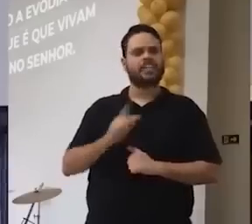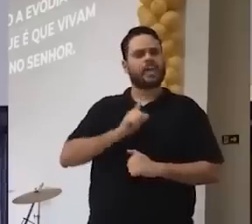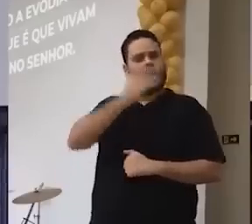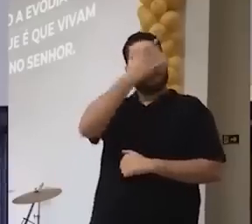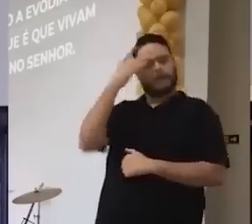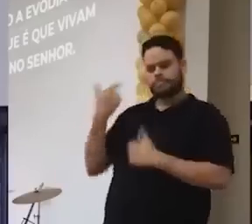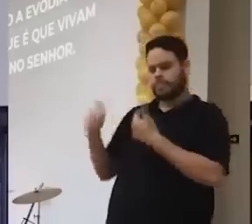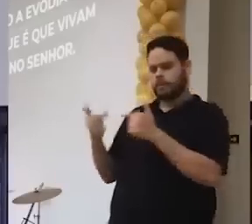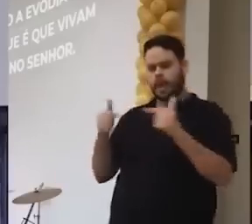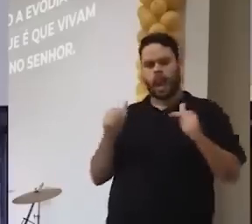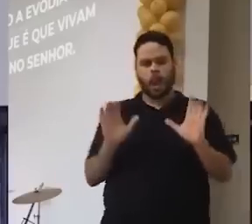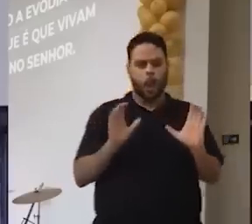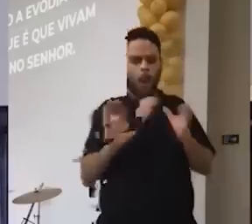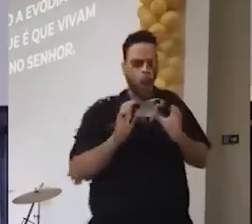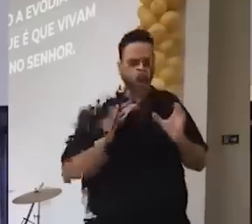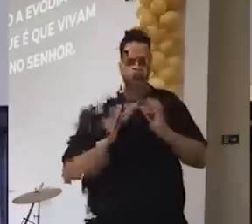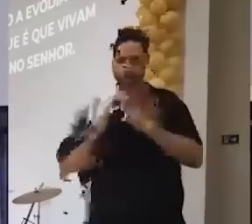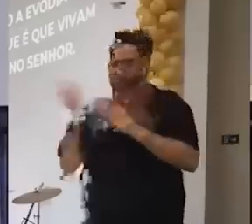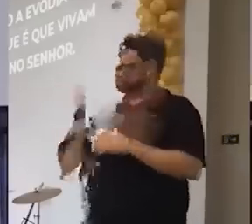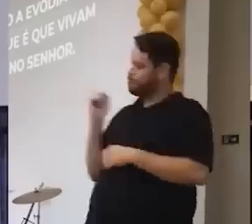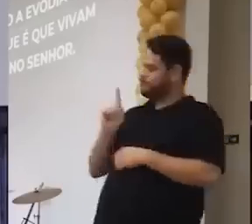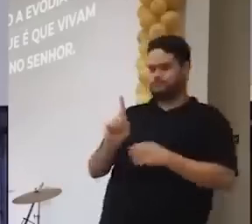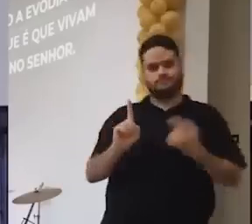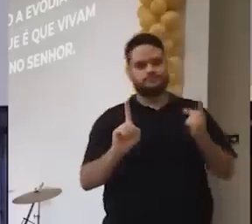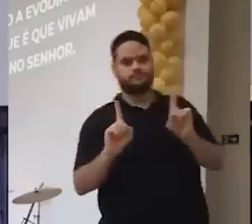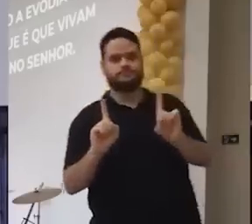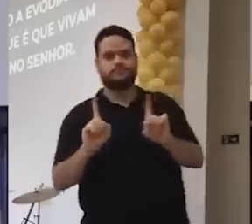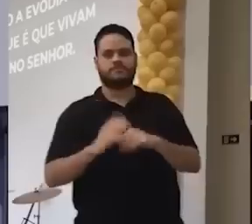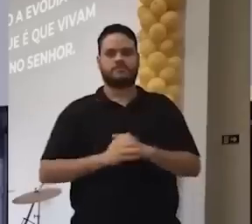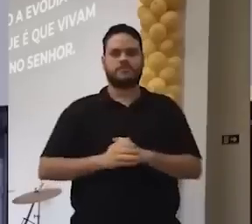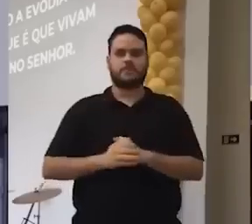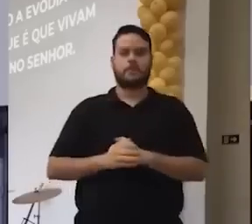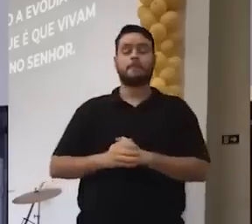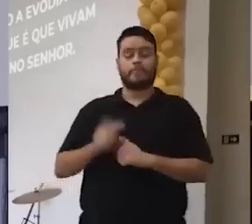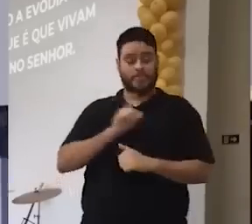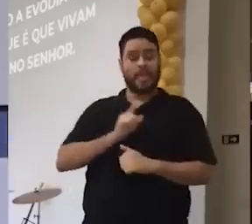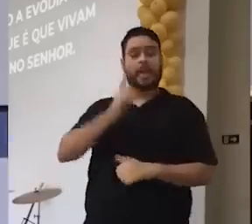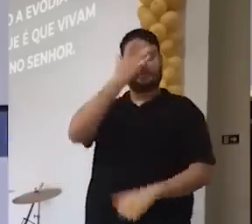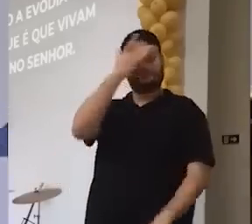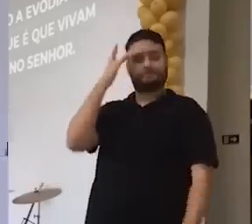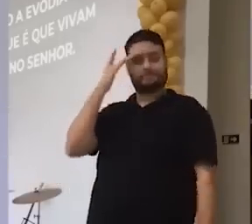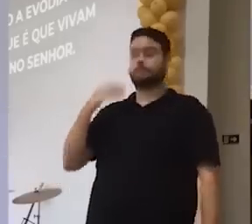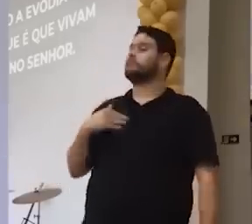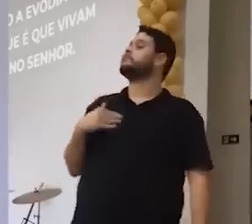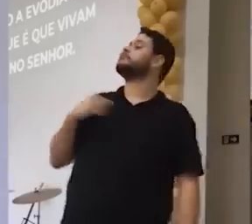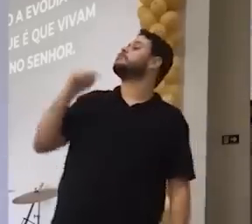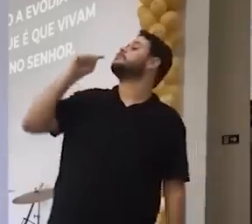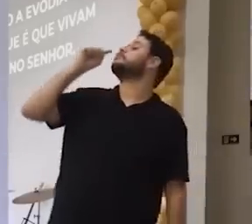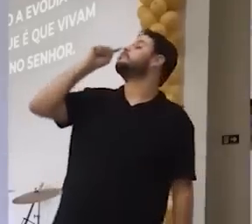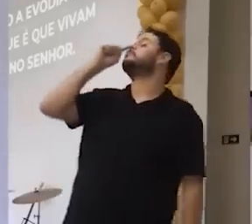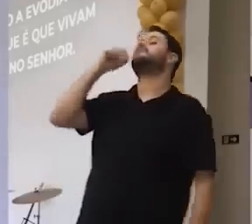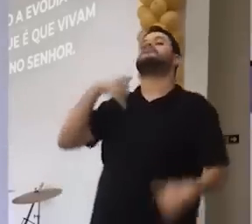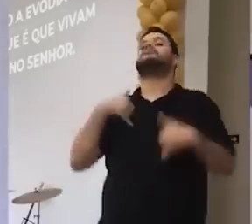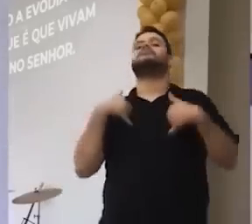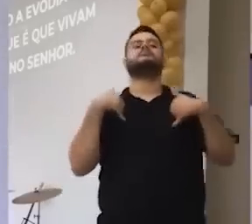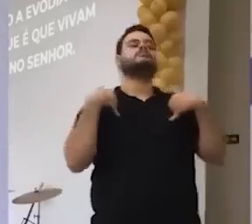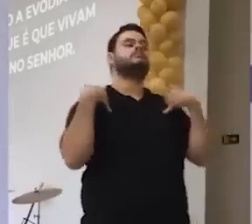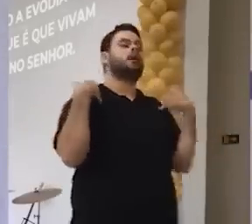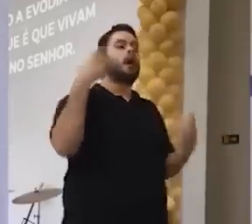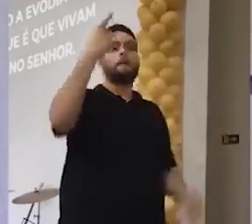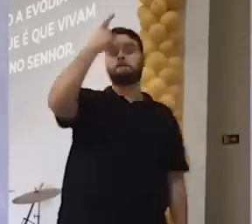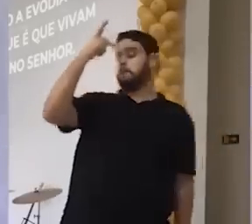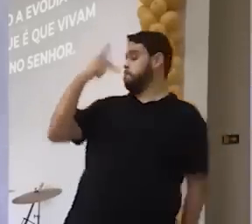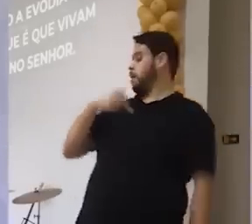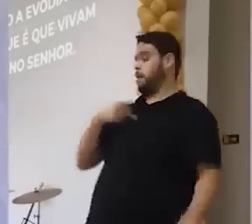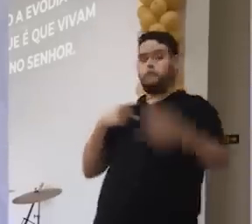dele aparecesse. Partidarismo. Tinha gente narcisista na igreja. Só pensava nele